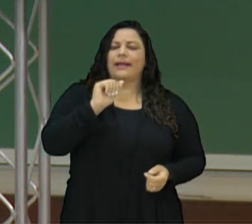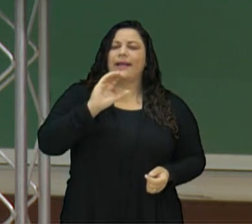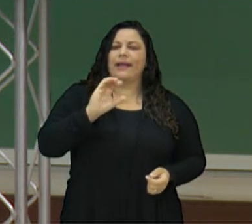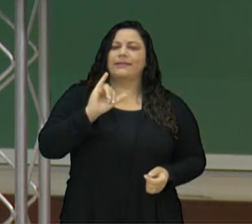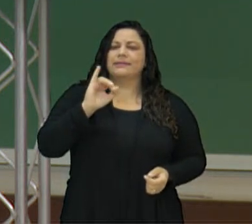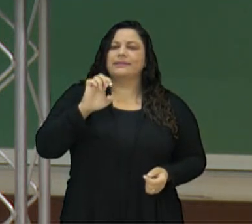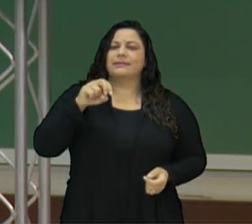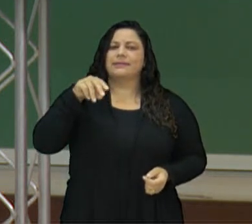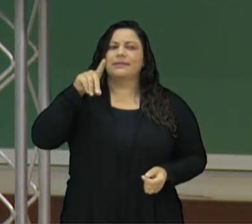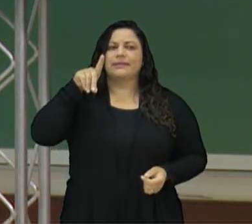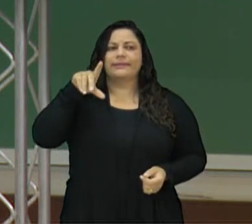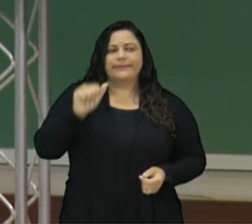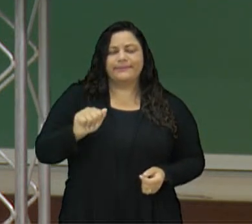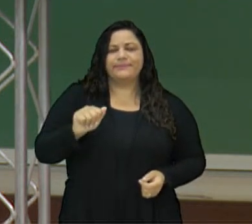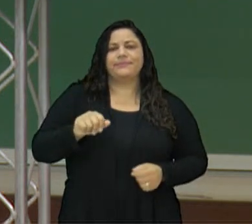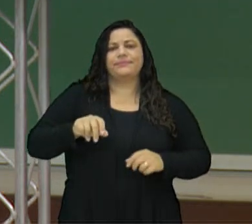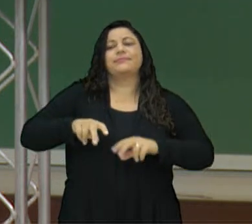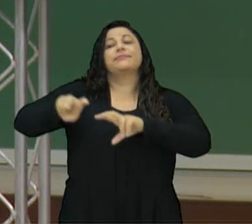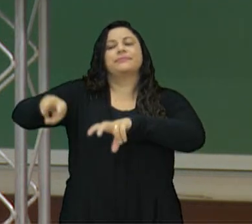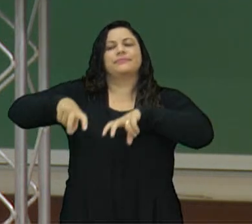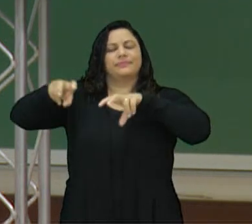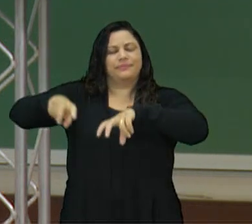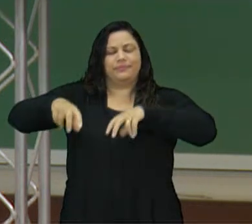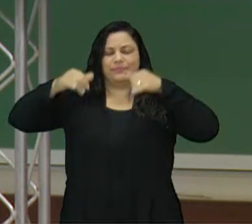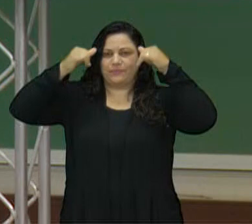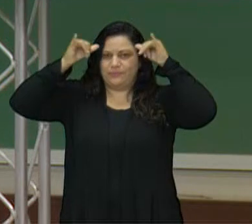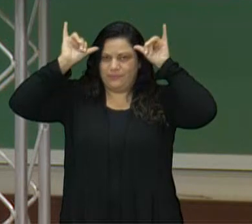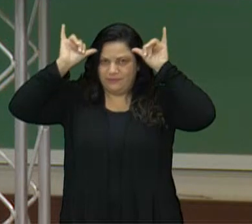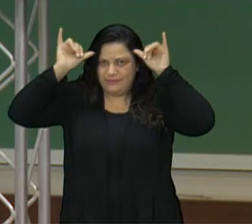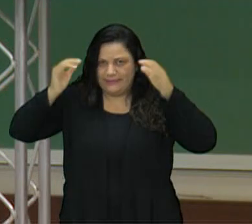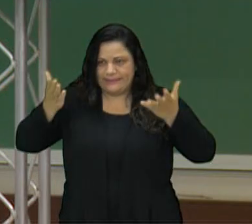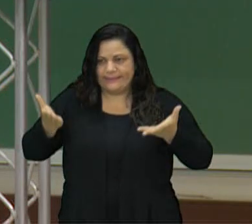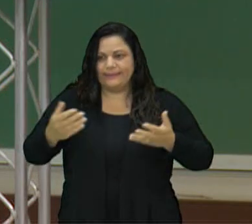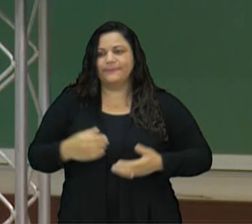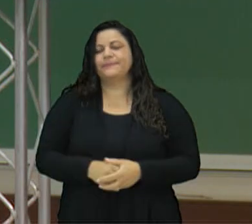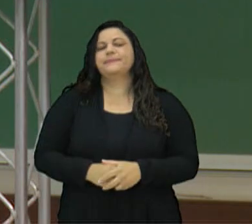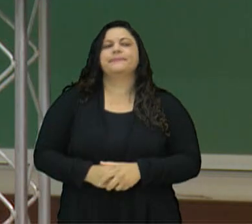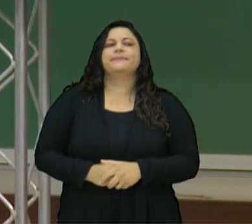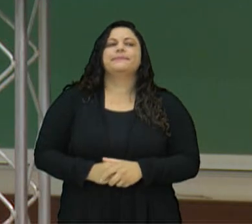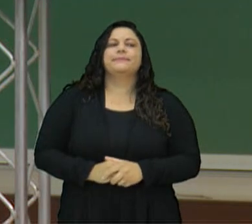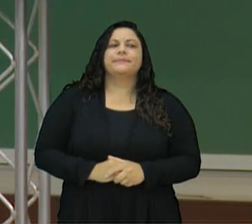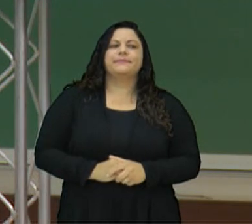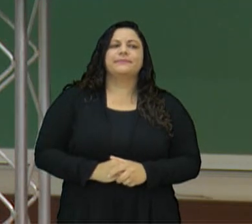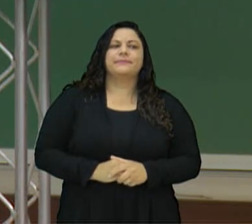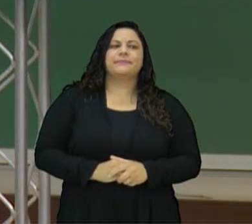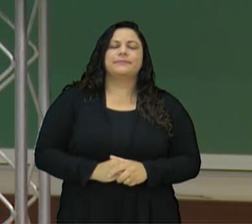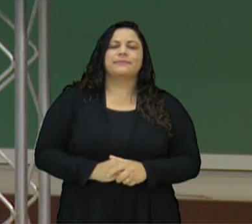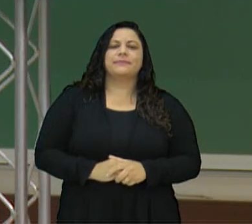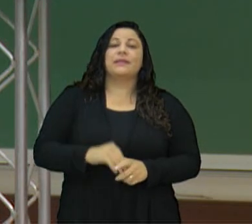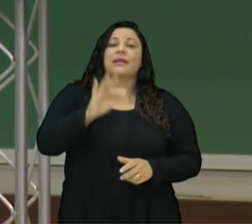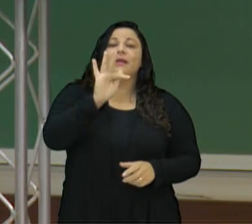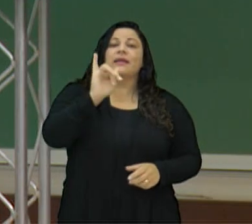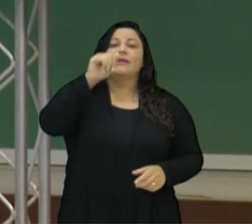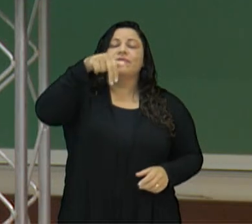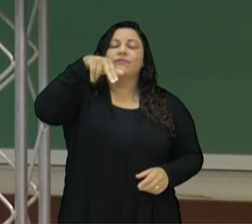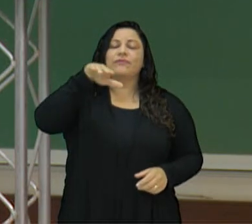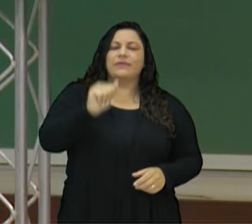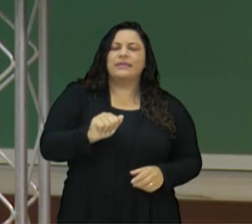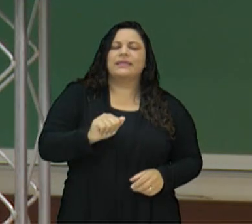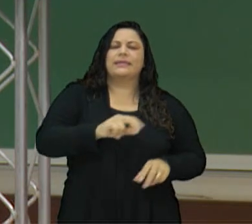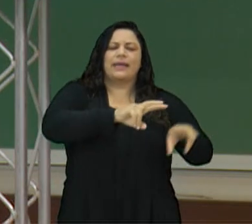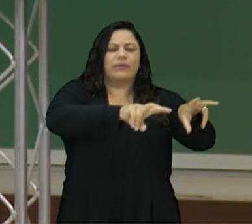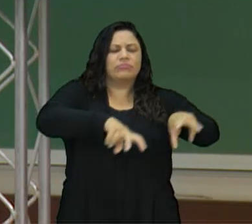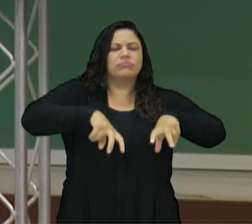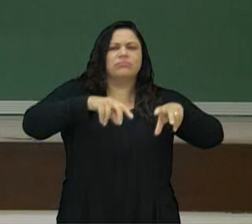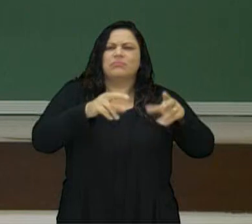e finca, que é sítio. Você pode pensar, mas professora, é a mesma coisa? Qual que é a diferença? A princípio,